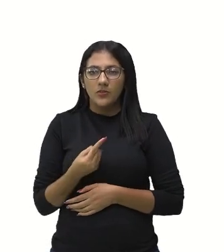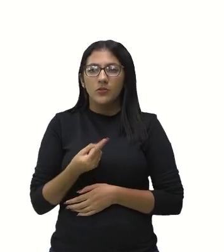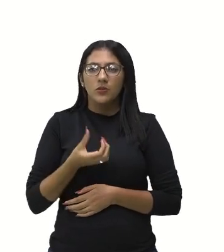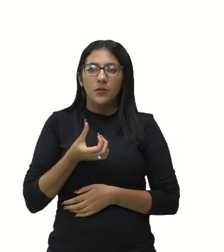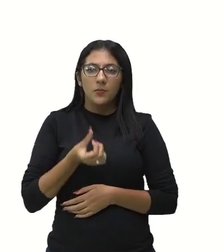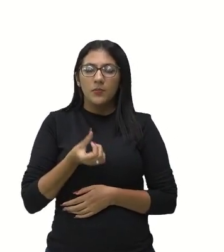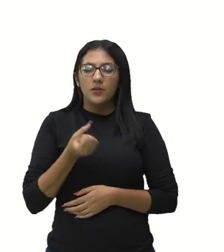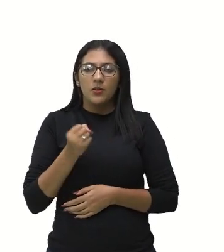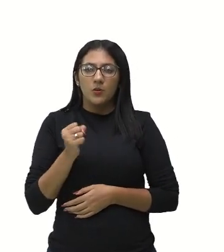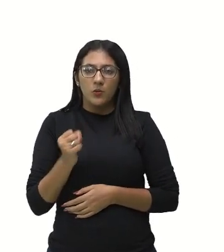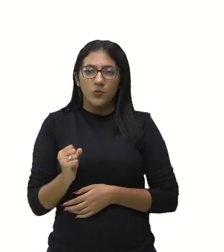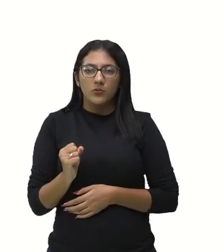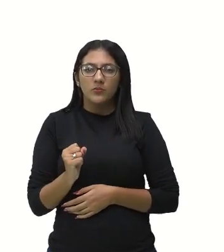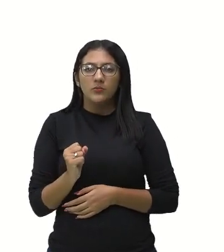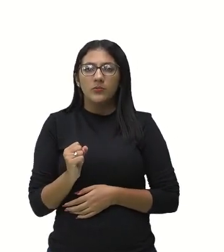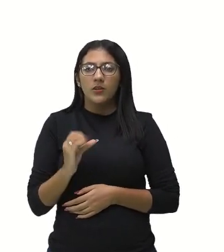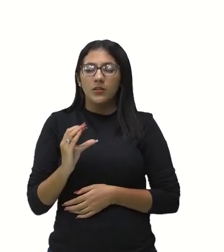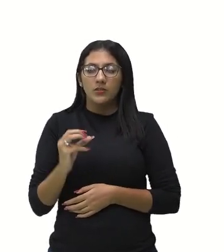508,68